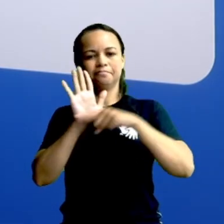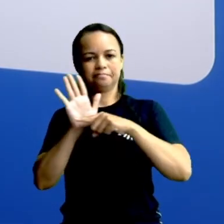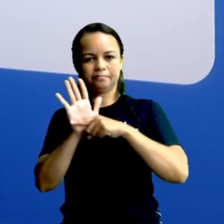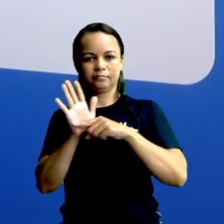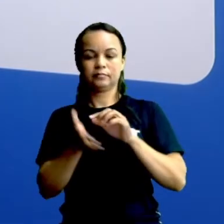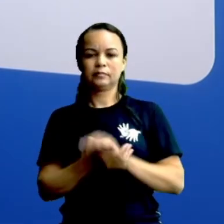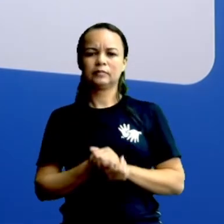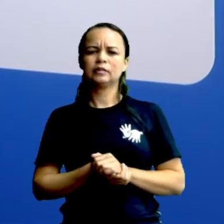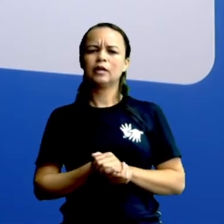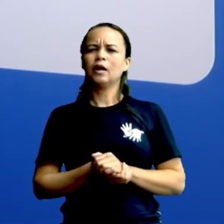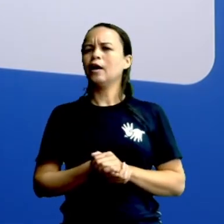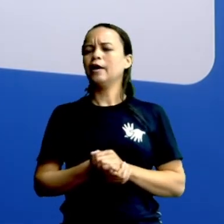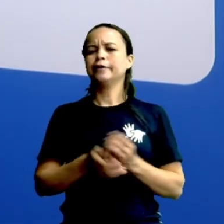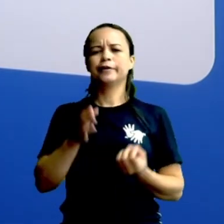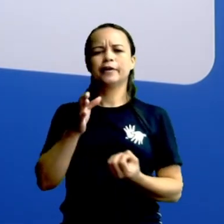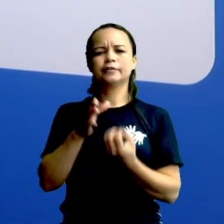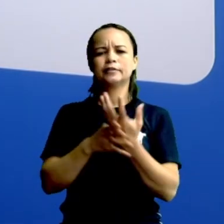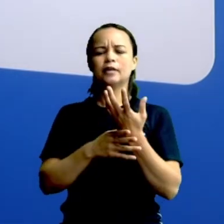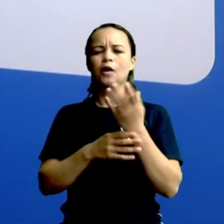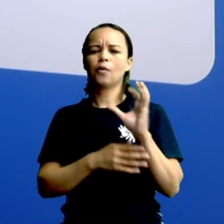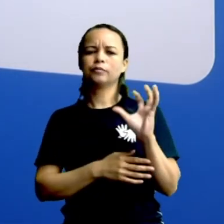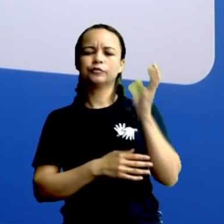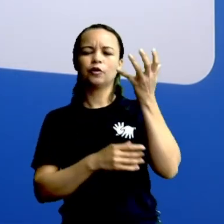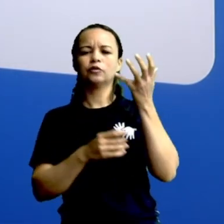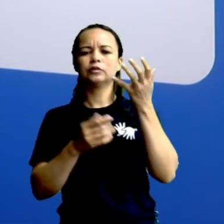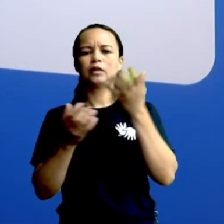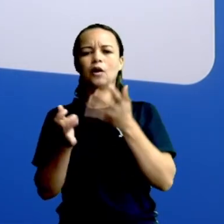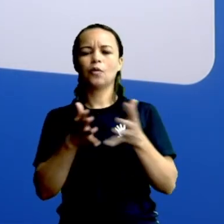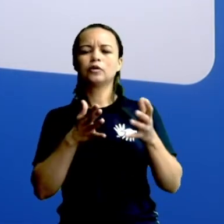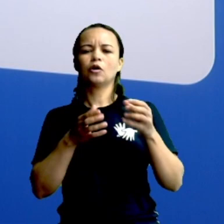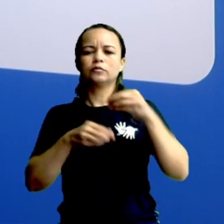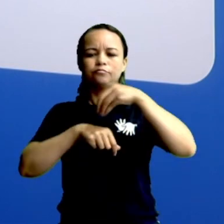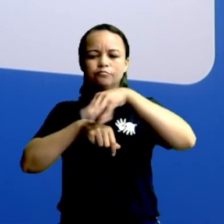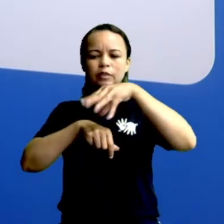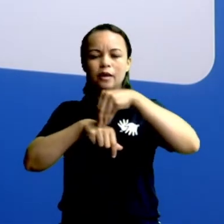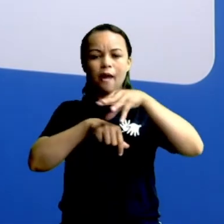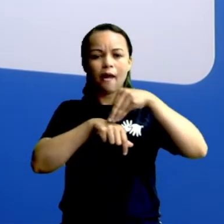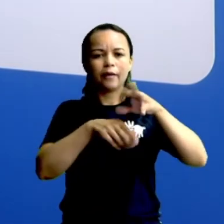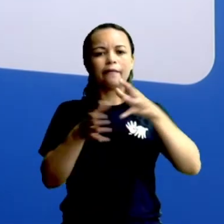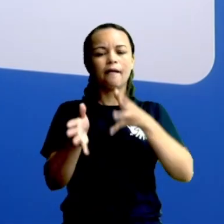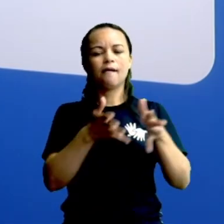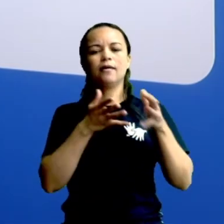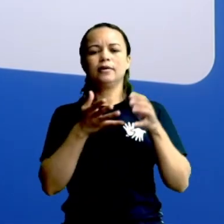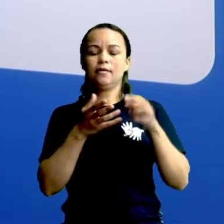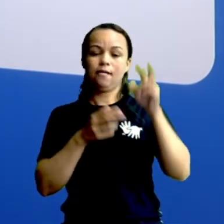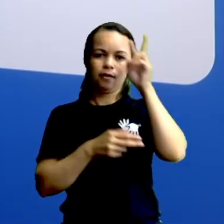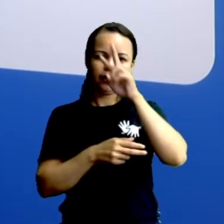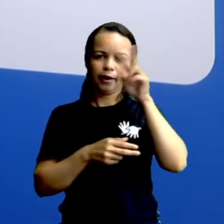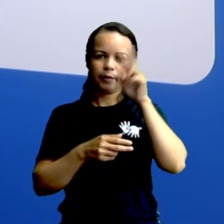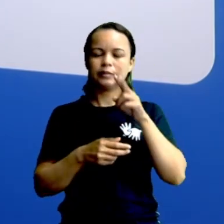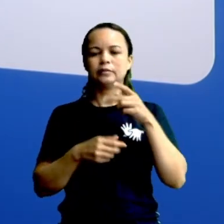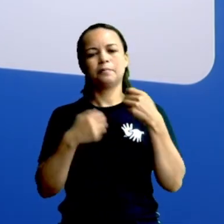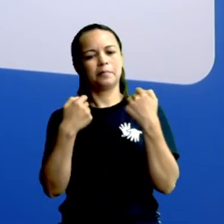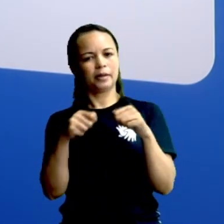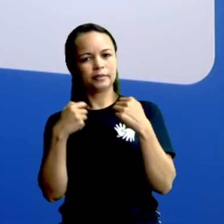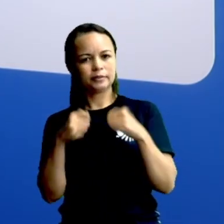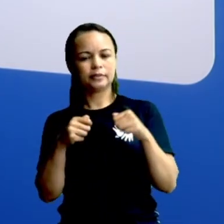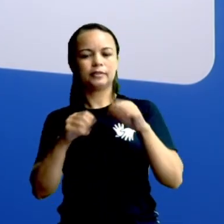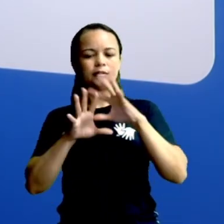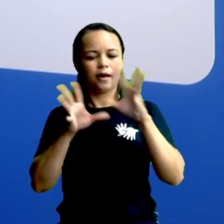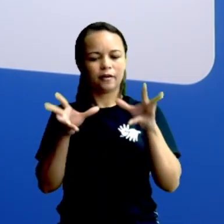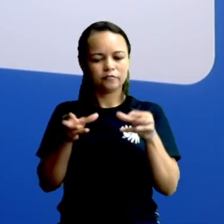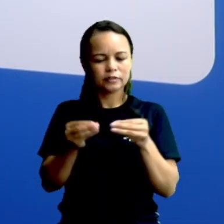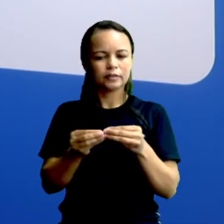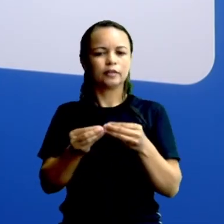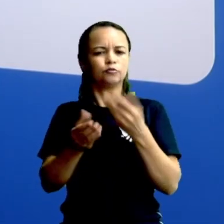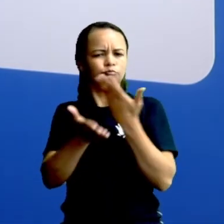subtração. Criação, resolução, as nossas dicas. Lembrem-se, é sempre preciso estar revisando